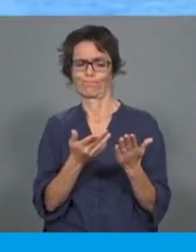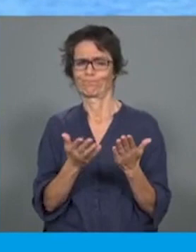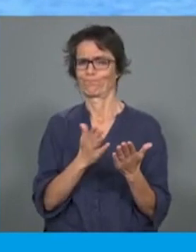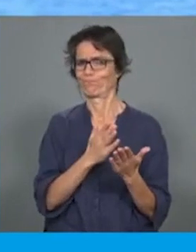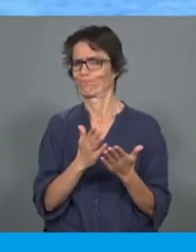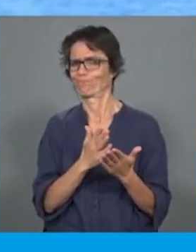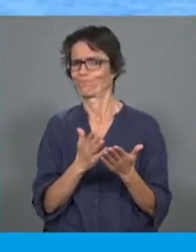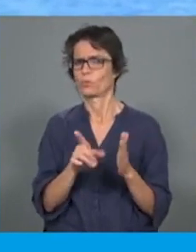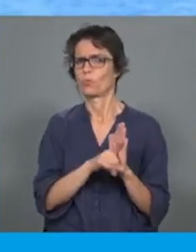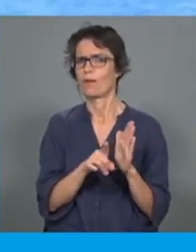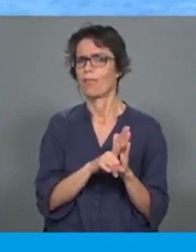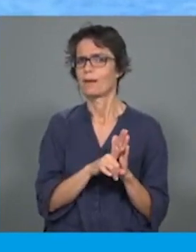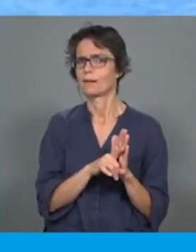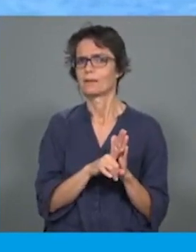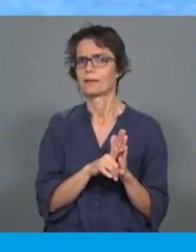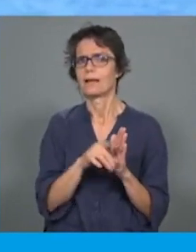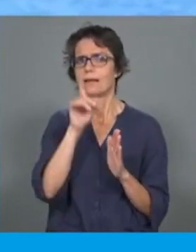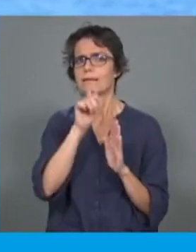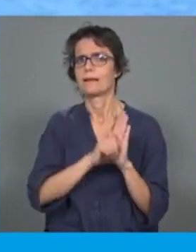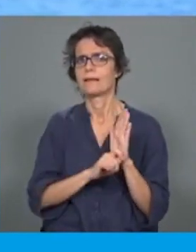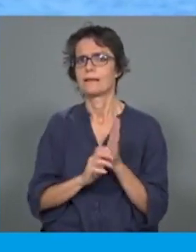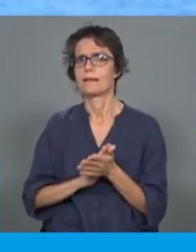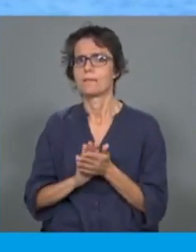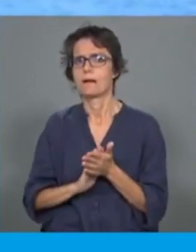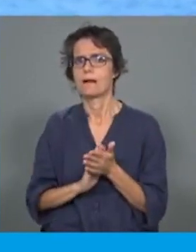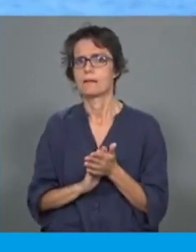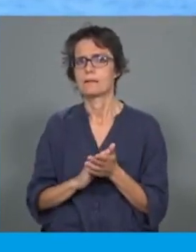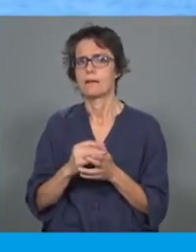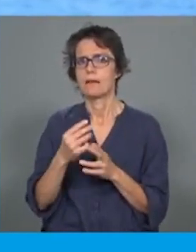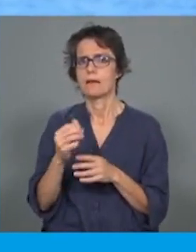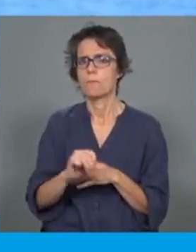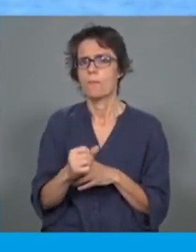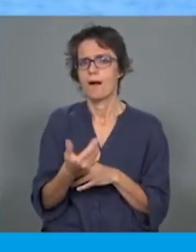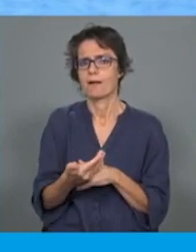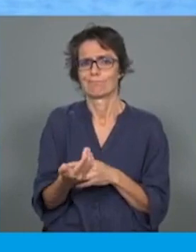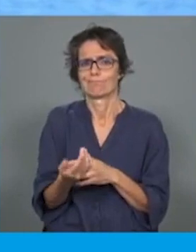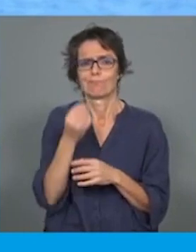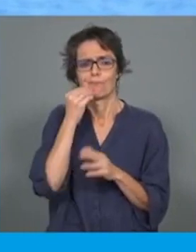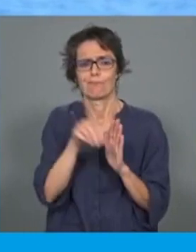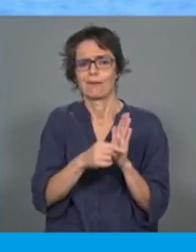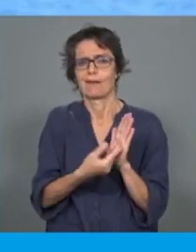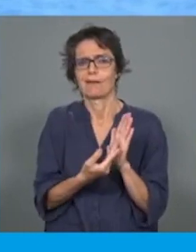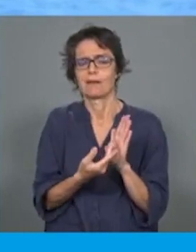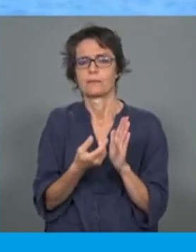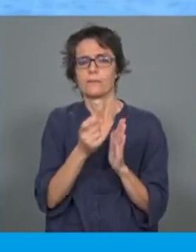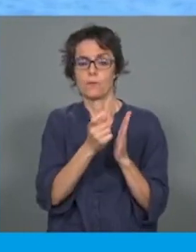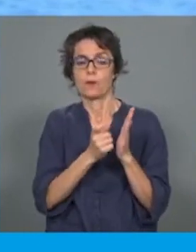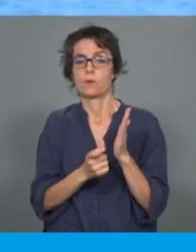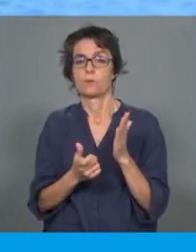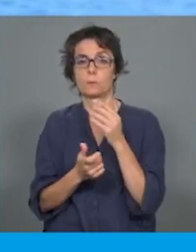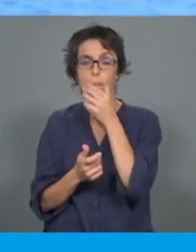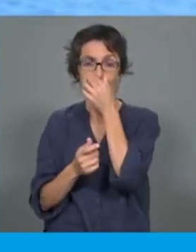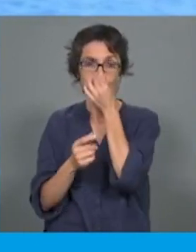fazer uma boa lei com pressupostos éticos errados. Sim. E a lei, ao retirar alguns termos, não é, como o